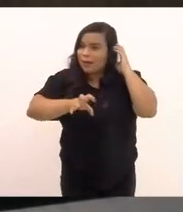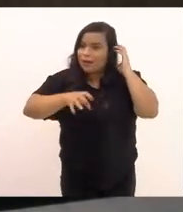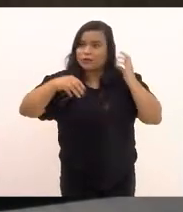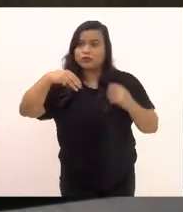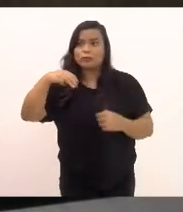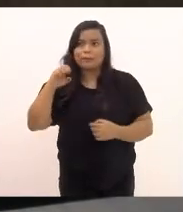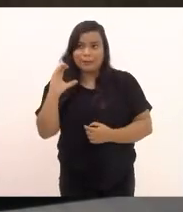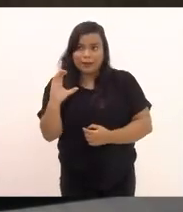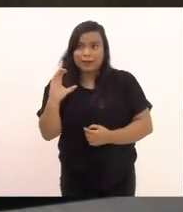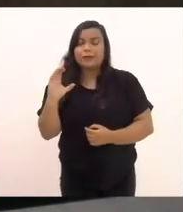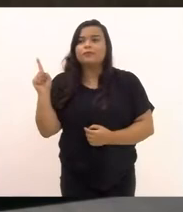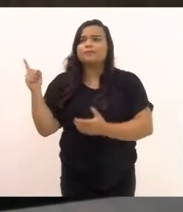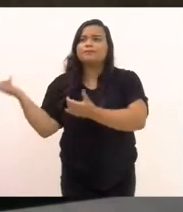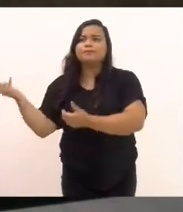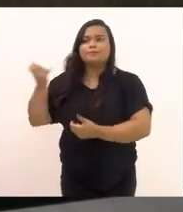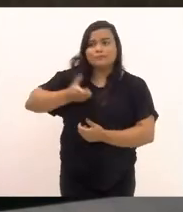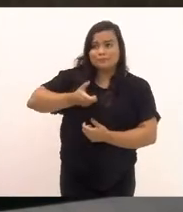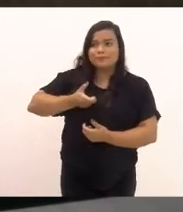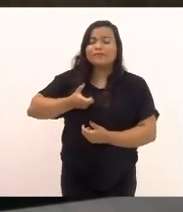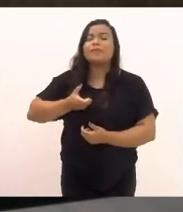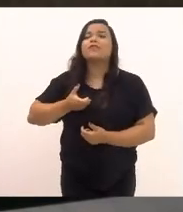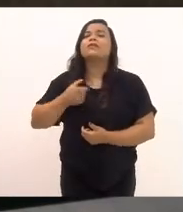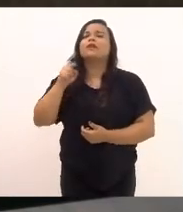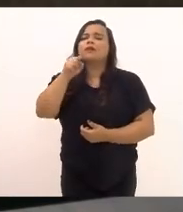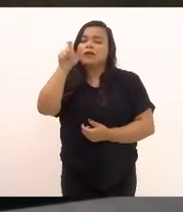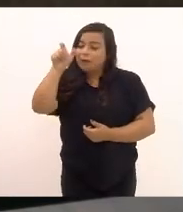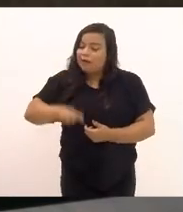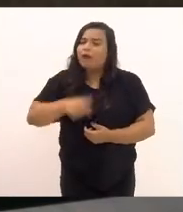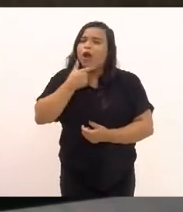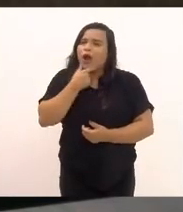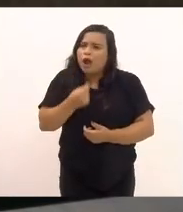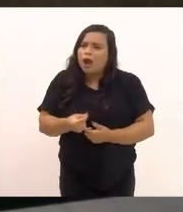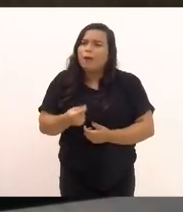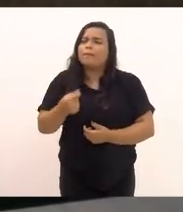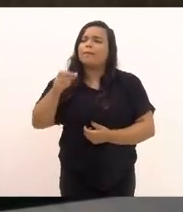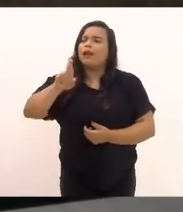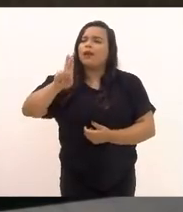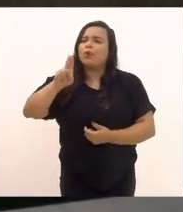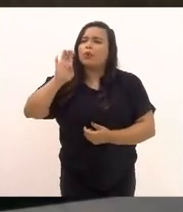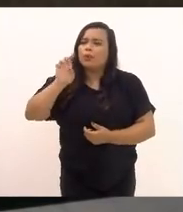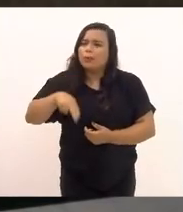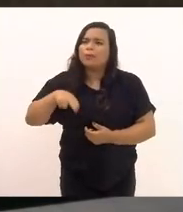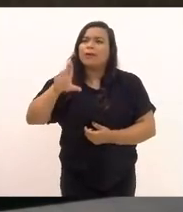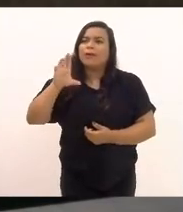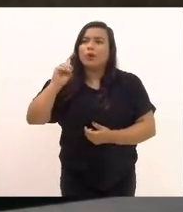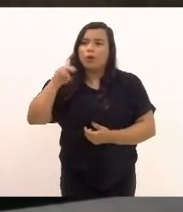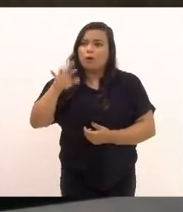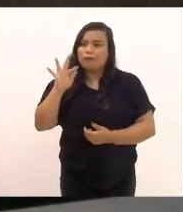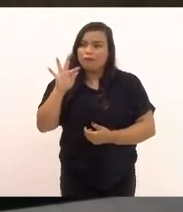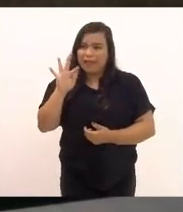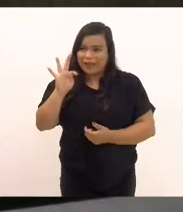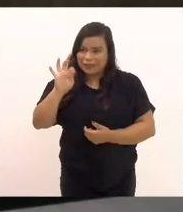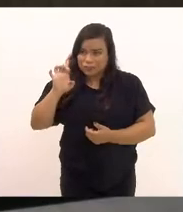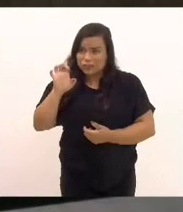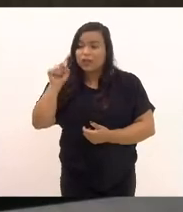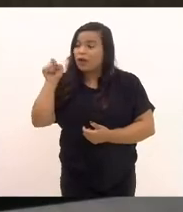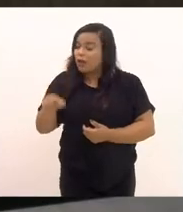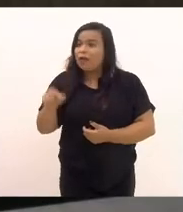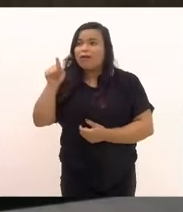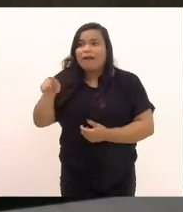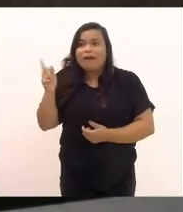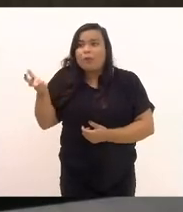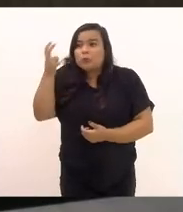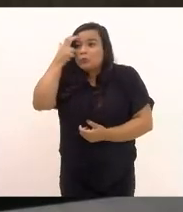Rubem Confetti, que é uma das memórias vivas da cultura carioca, do carnaval carioca, o